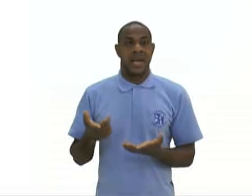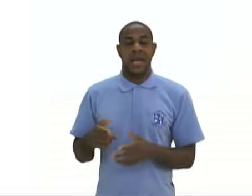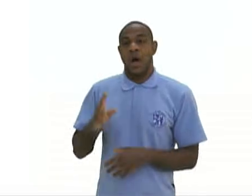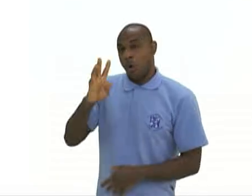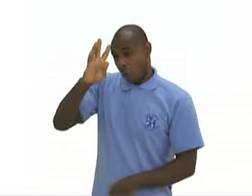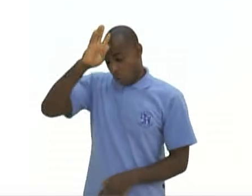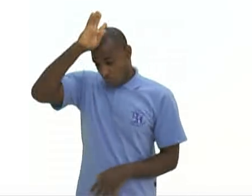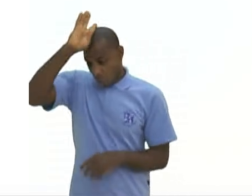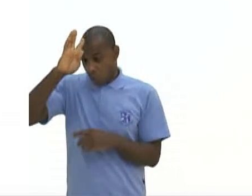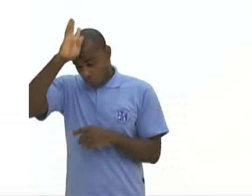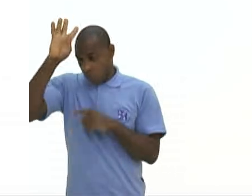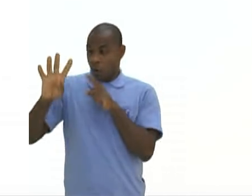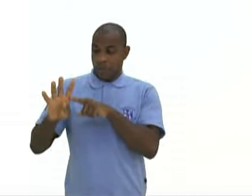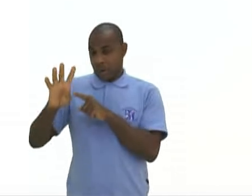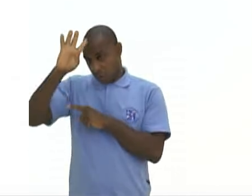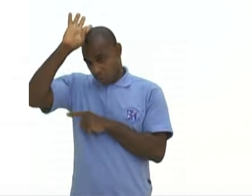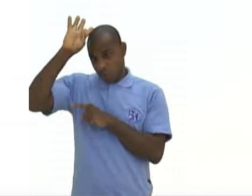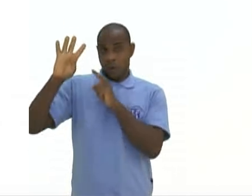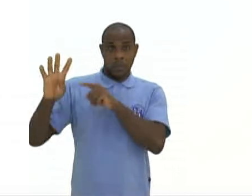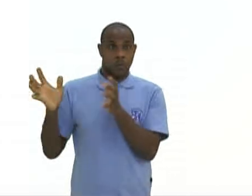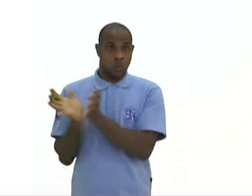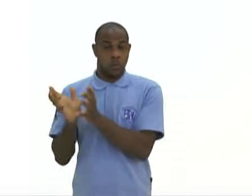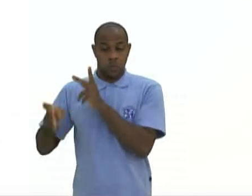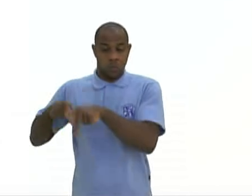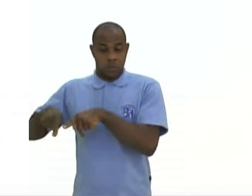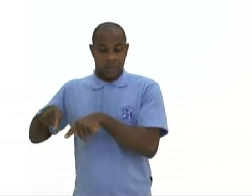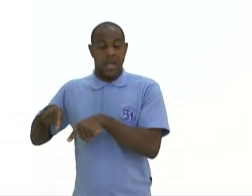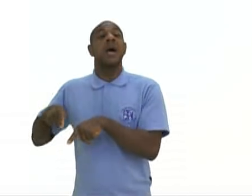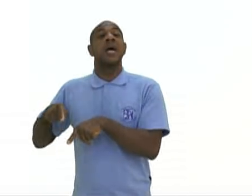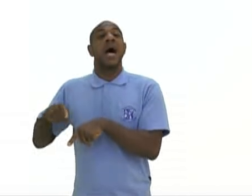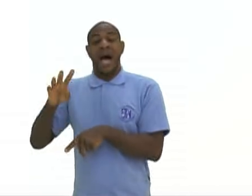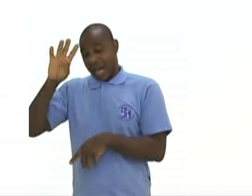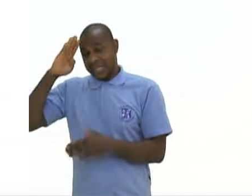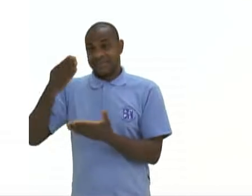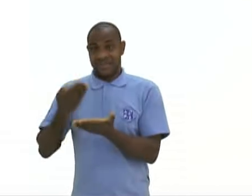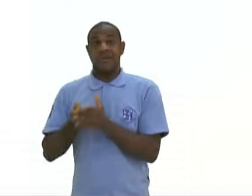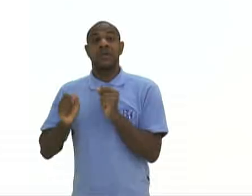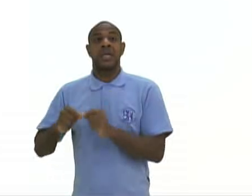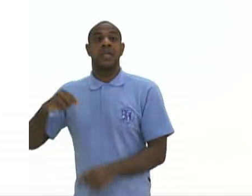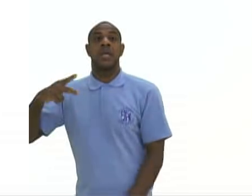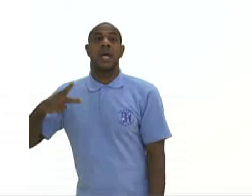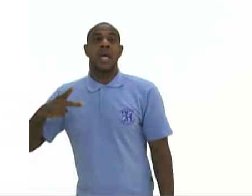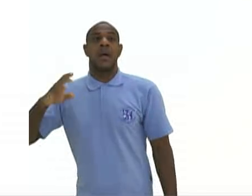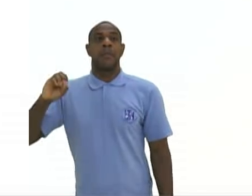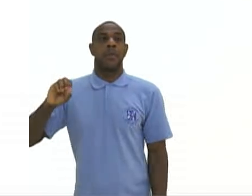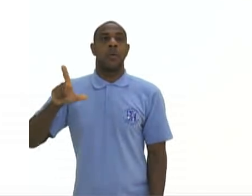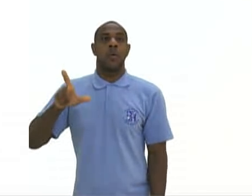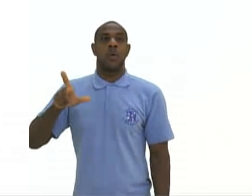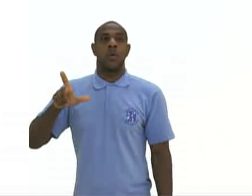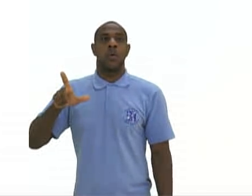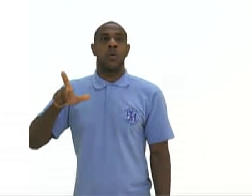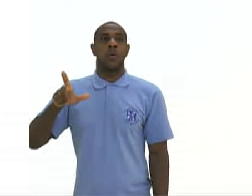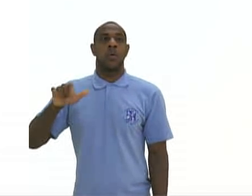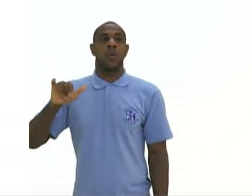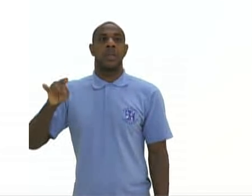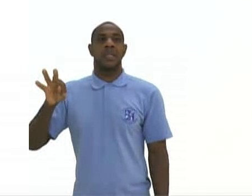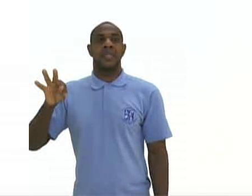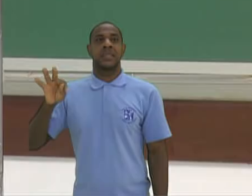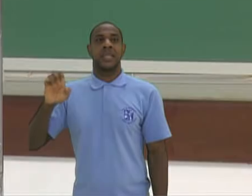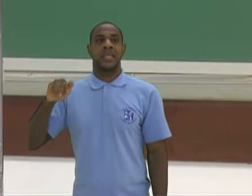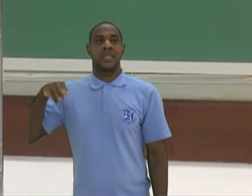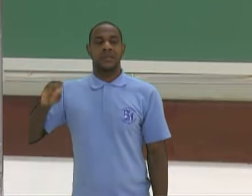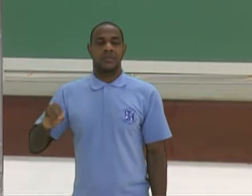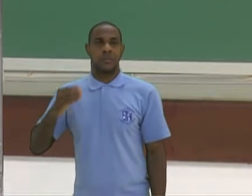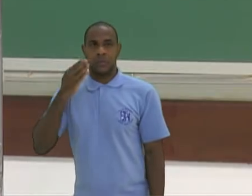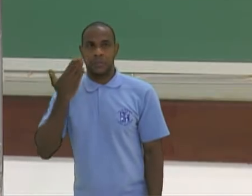né? Inclusive, as práticas violentas utilizadas pelo Império, Jesus Cristo se posicionava sempre contrário a essas situações de domínio do Império